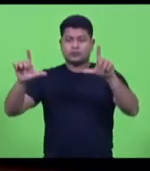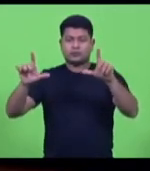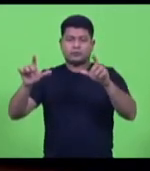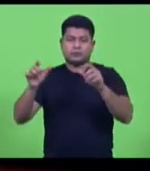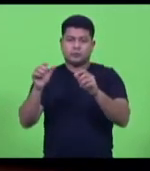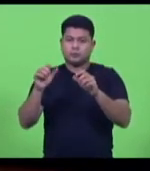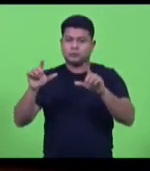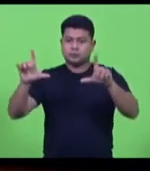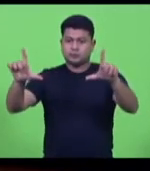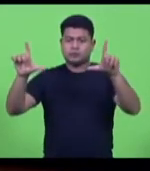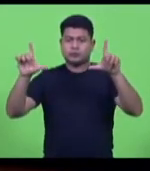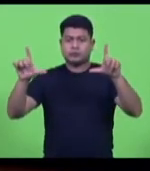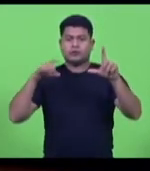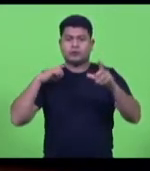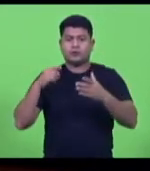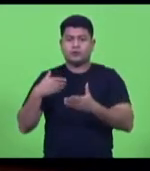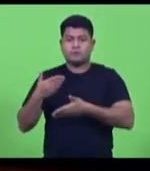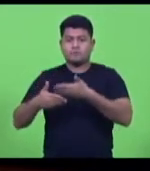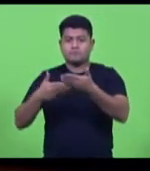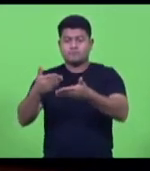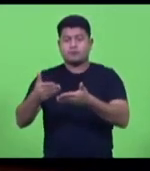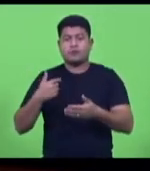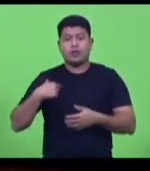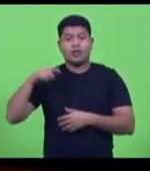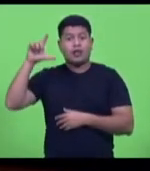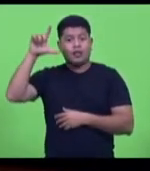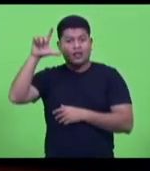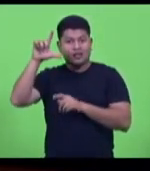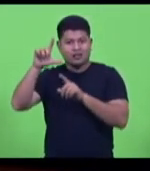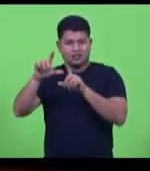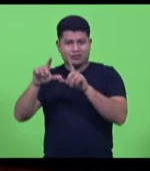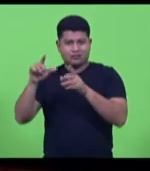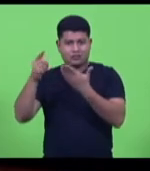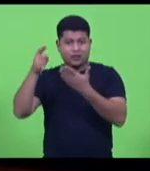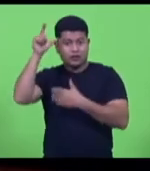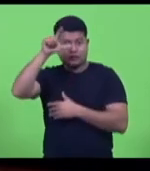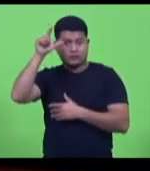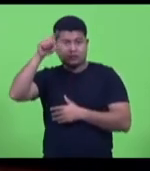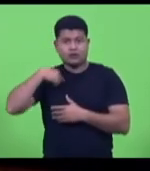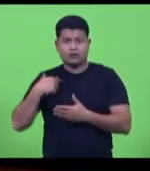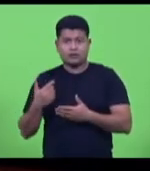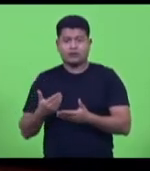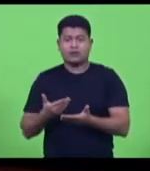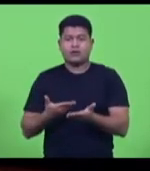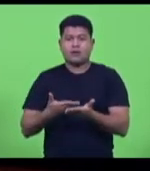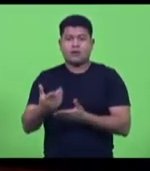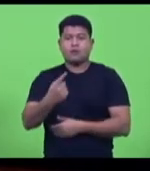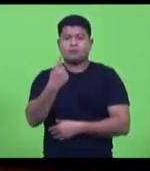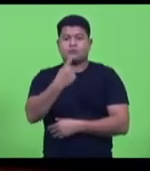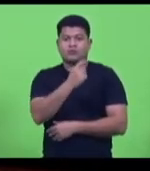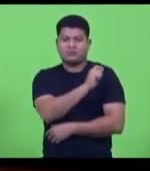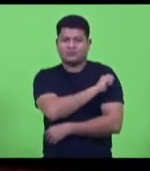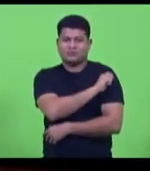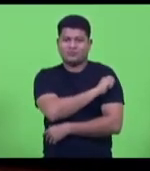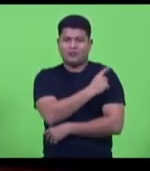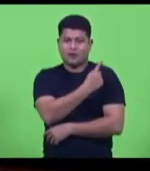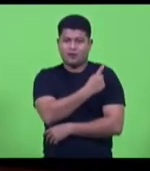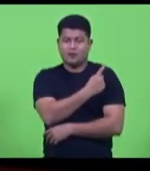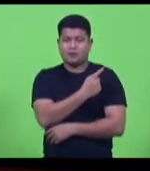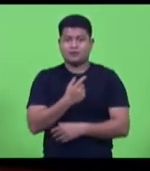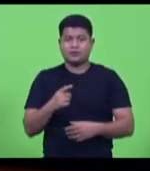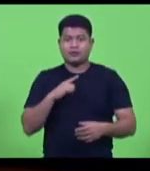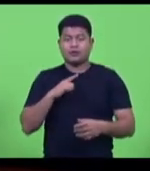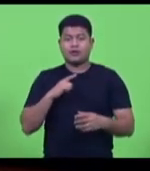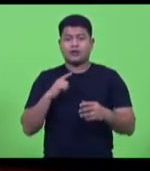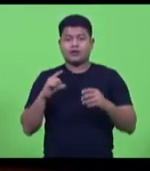longo das séries. Nessa lógica, as crianças do primeiro ano do ensino fundamental têm o menor tempo de